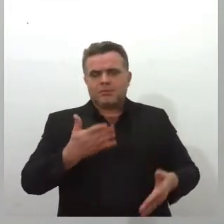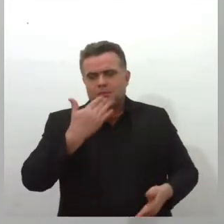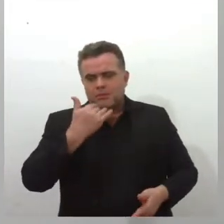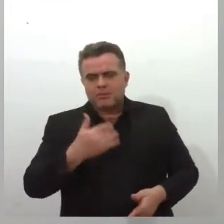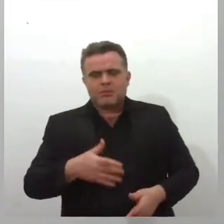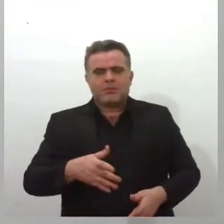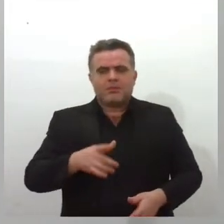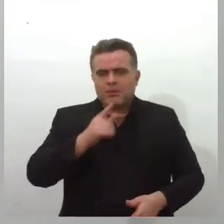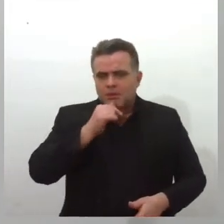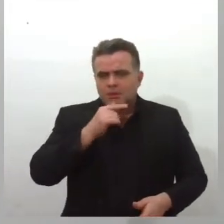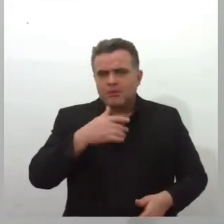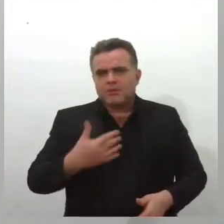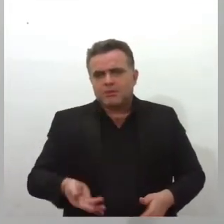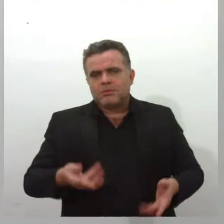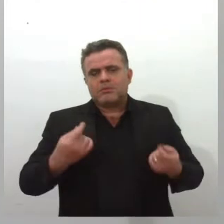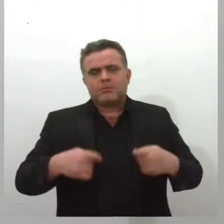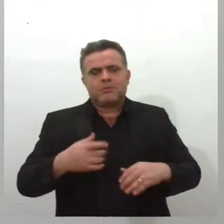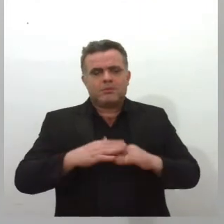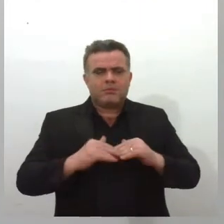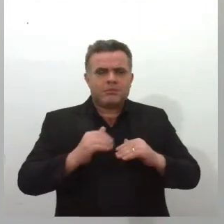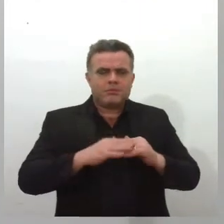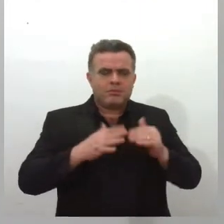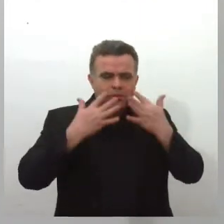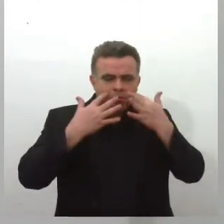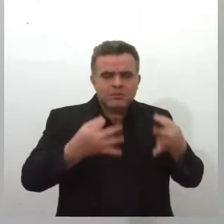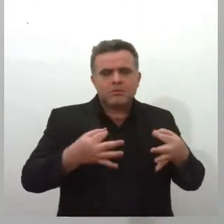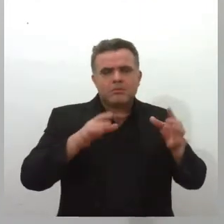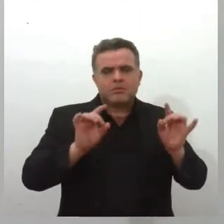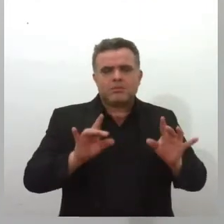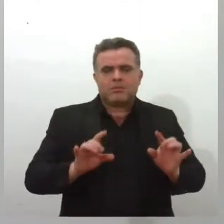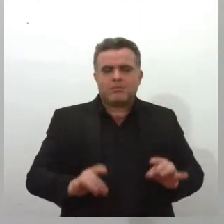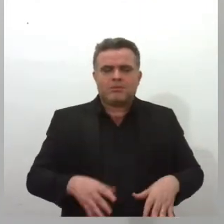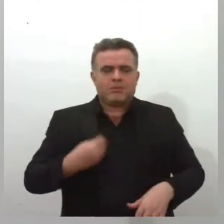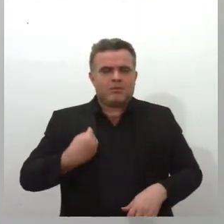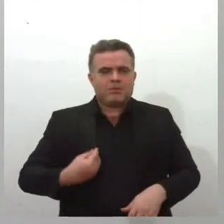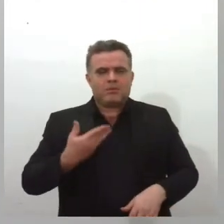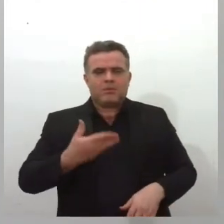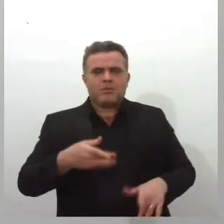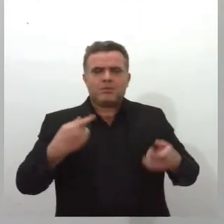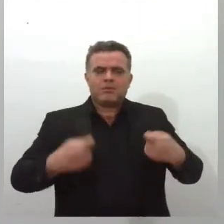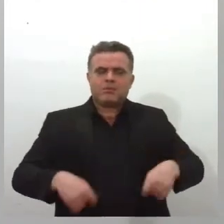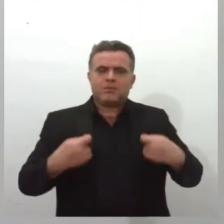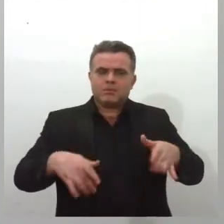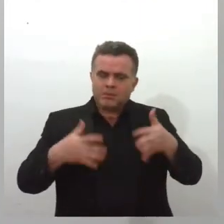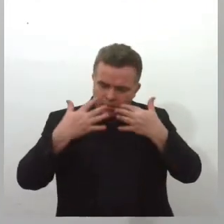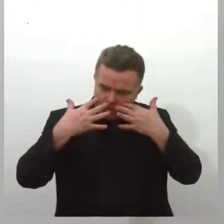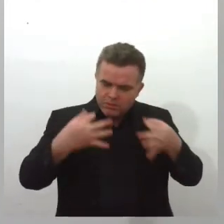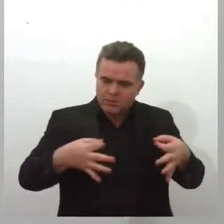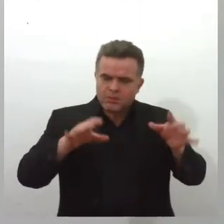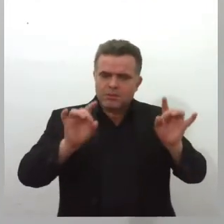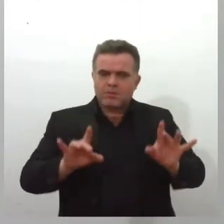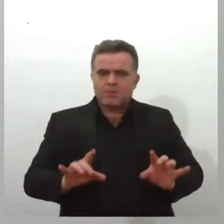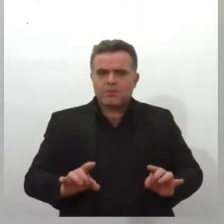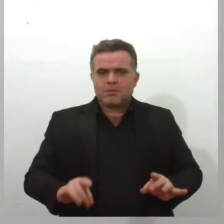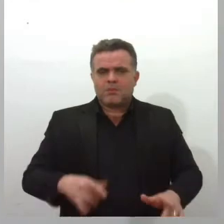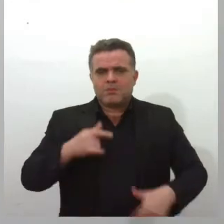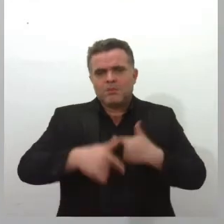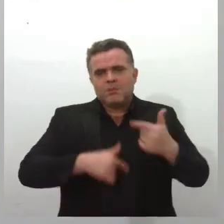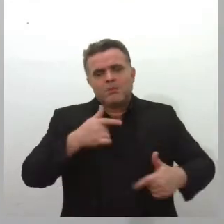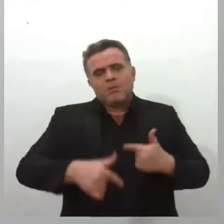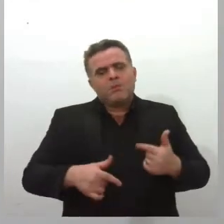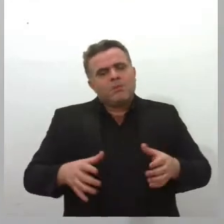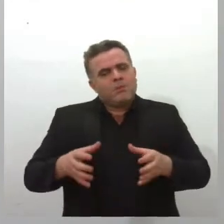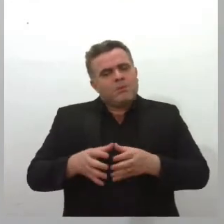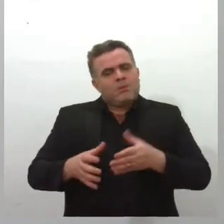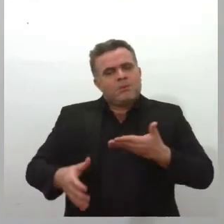animal ele precisa de carinho, ele precisa de atenção, é um ser vivo, então é preciso ter esse cuidado, e esse trabalho que as entidades fazem é